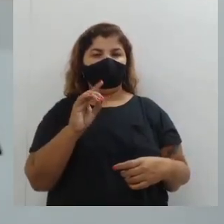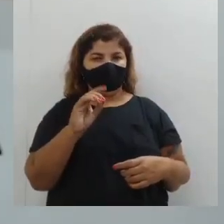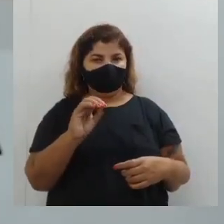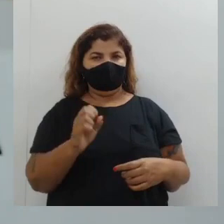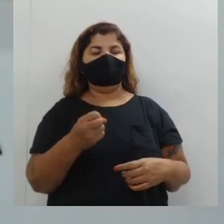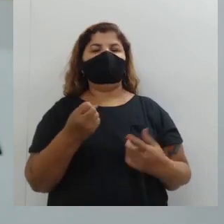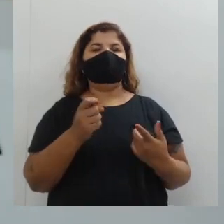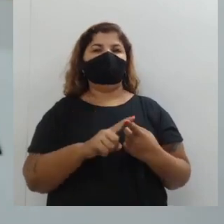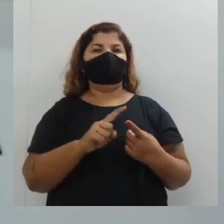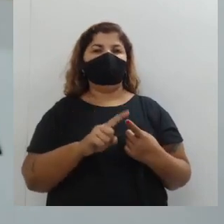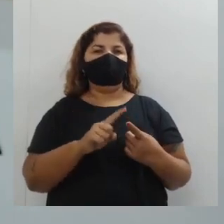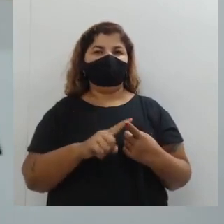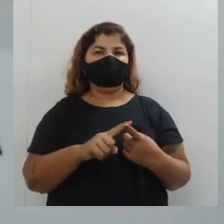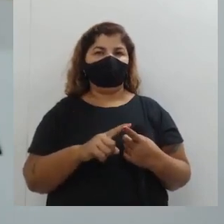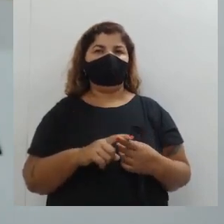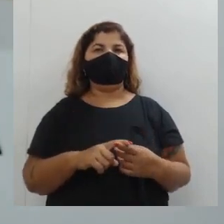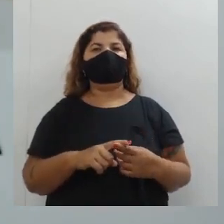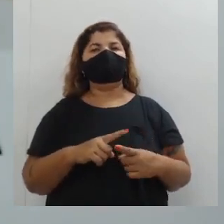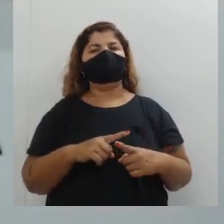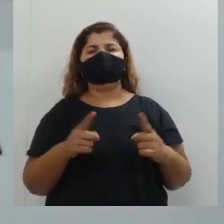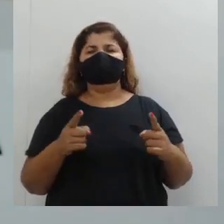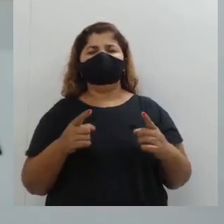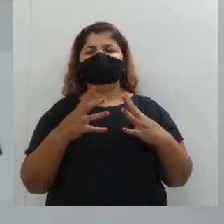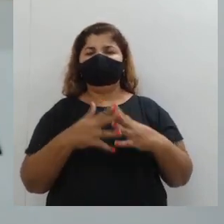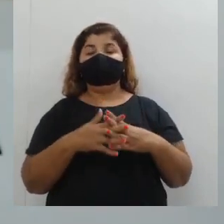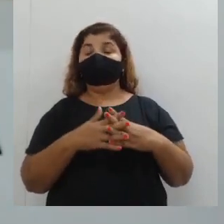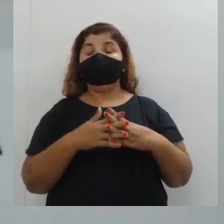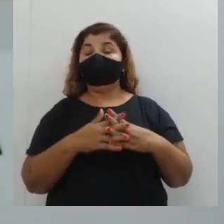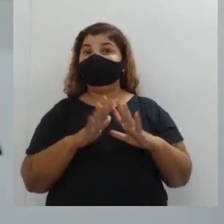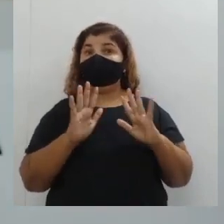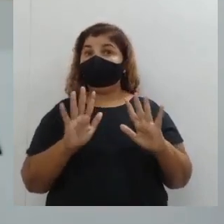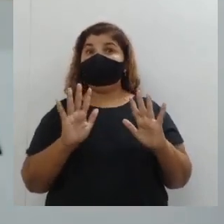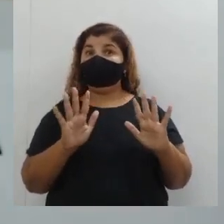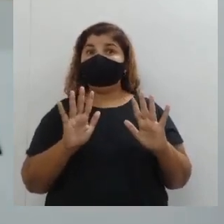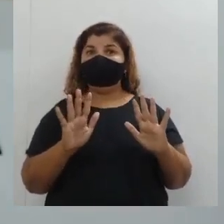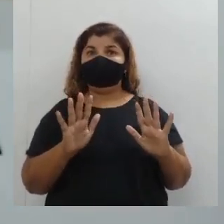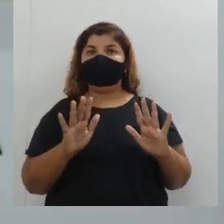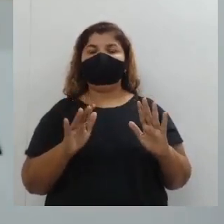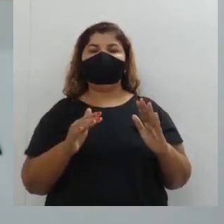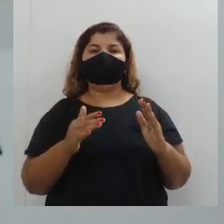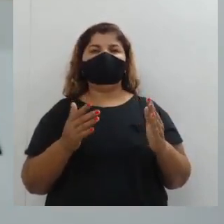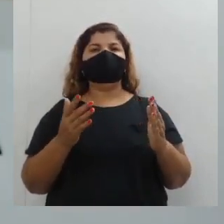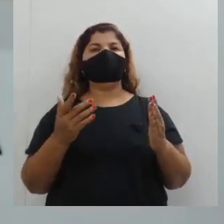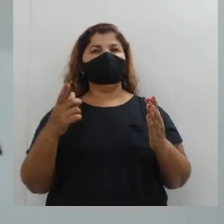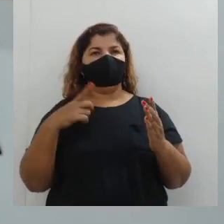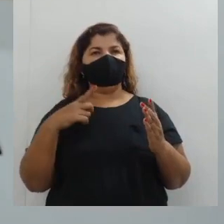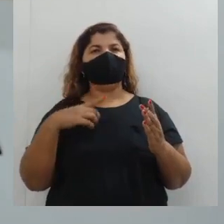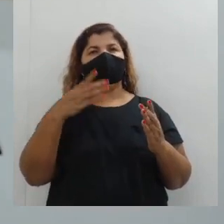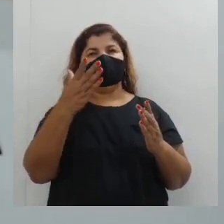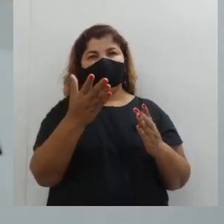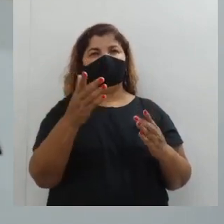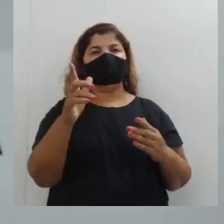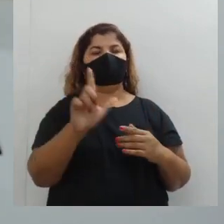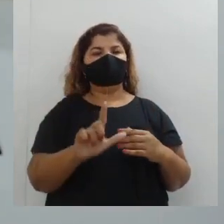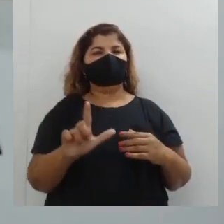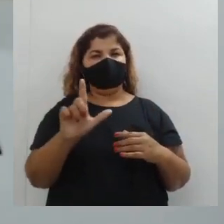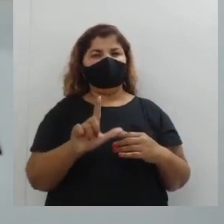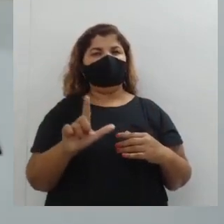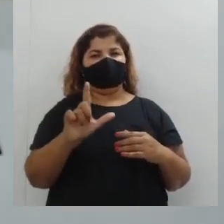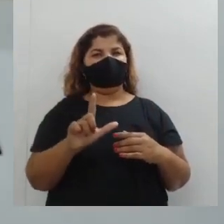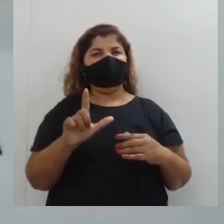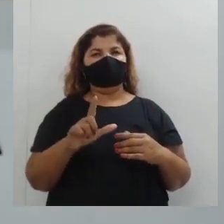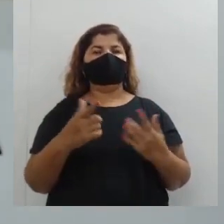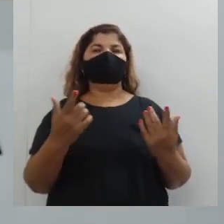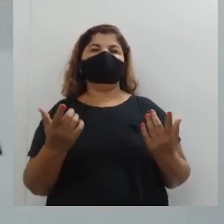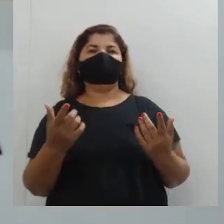confundir a cabeça de vocês. Está lá no livro de literatura, que é uma obra literária de Euclides da Cunha, e vamos deixar assim, não vamos trazer aqui